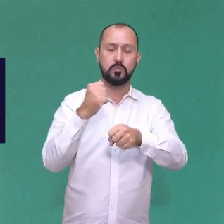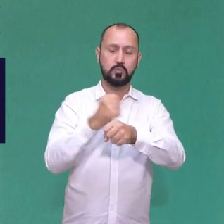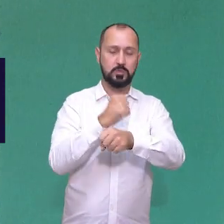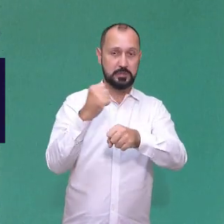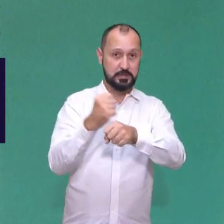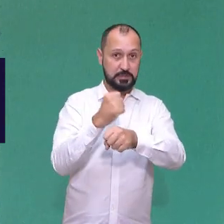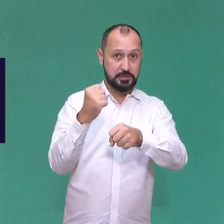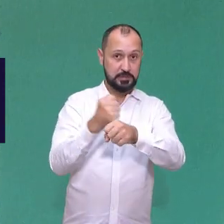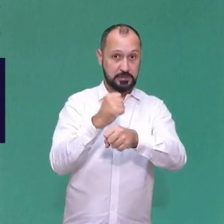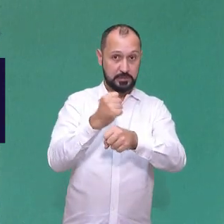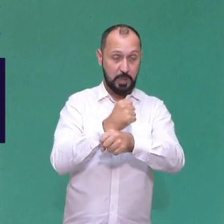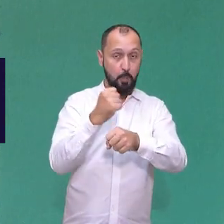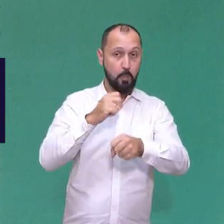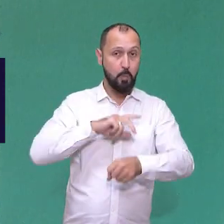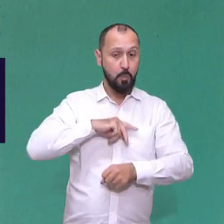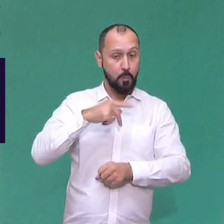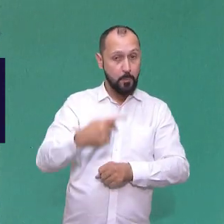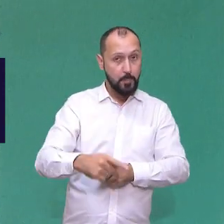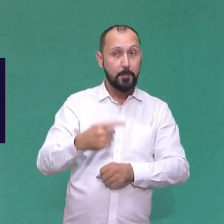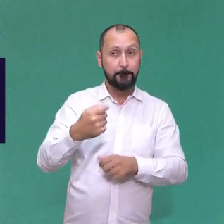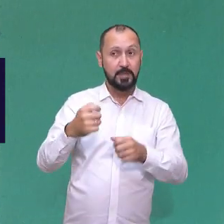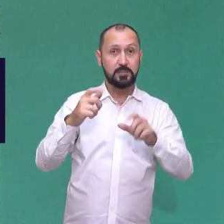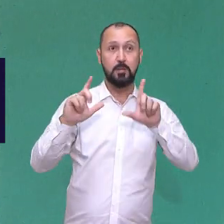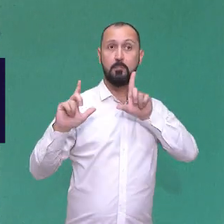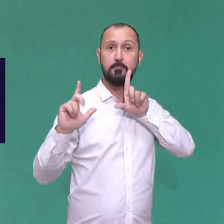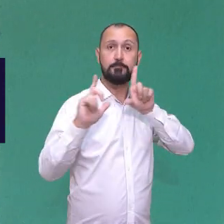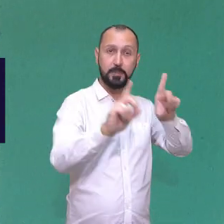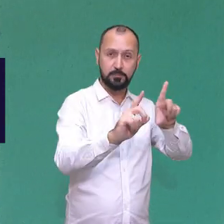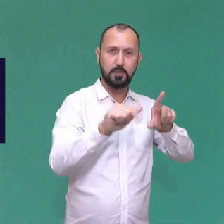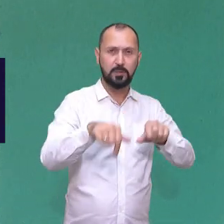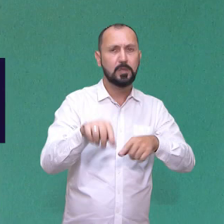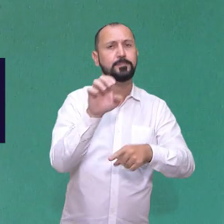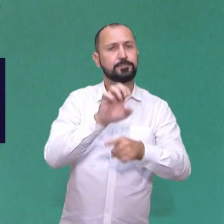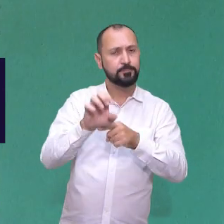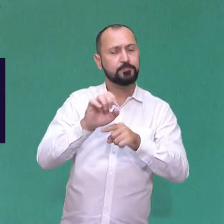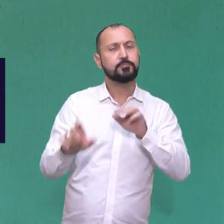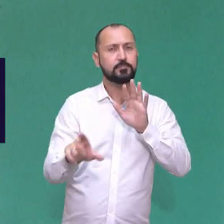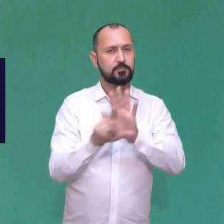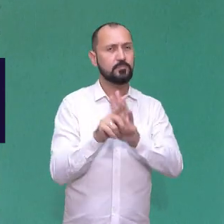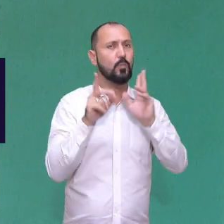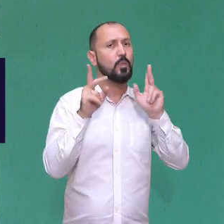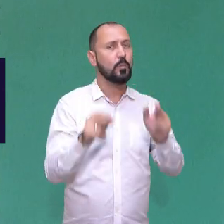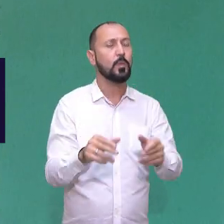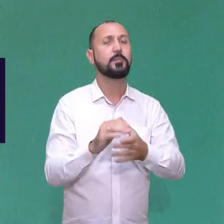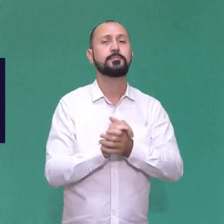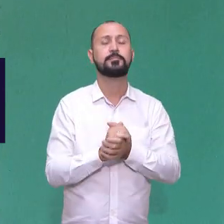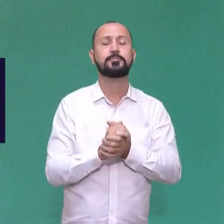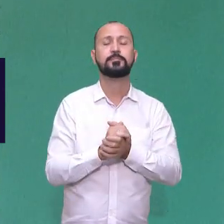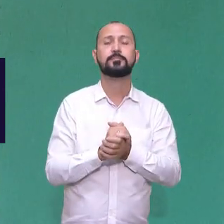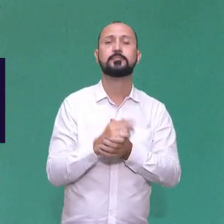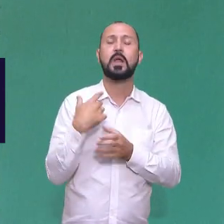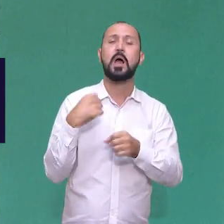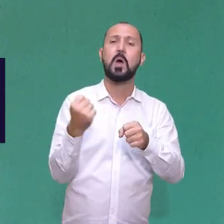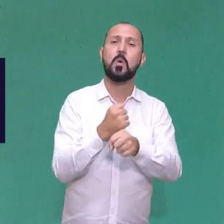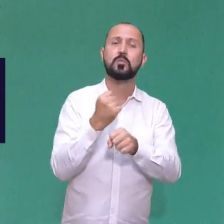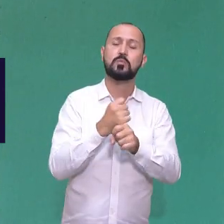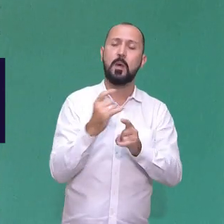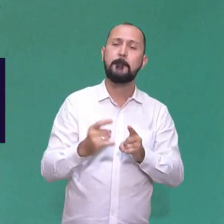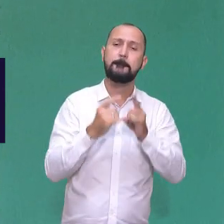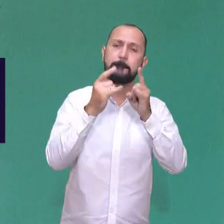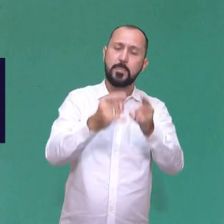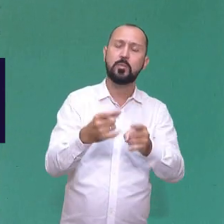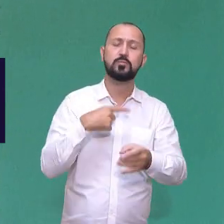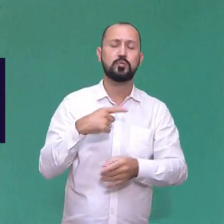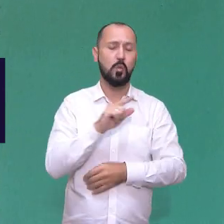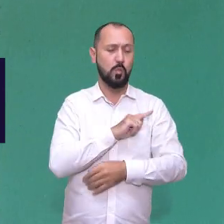ela prevê que em obras públicas tem que ter uma placa. É comum você ver. Aqui no Estado também tem lei nesse